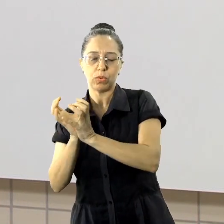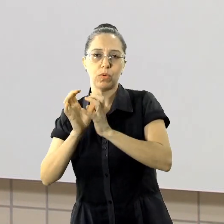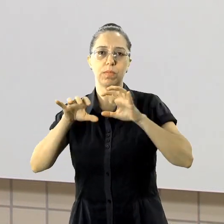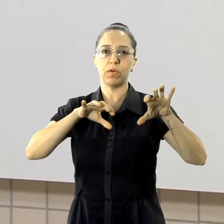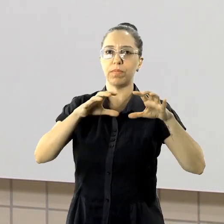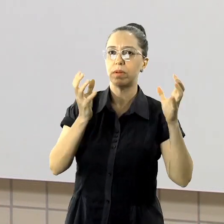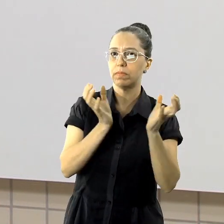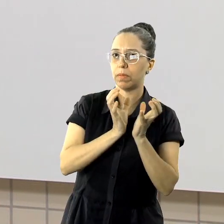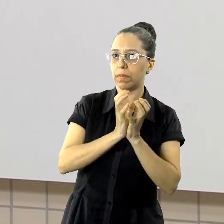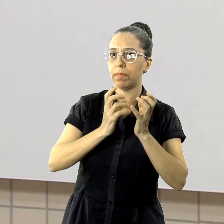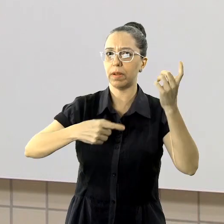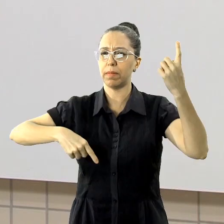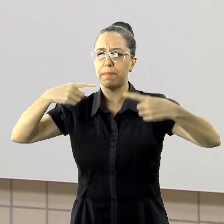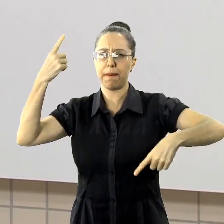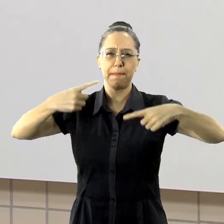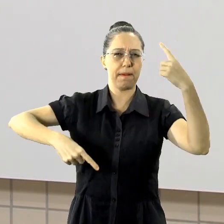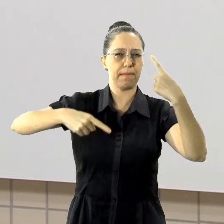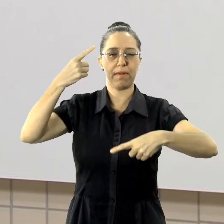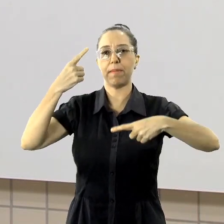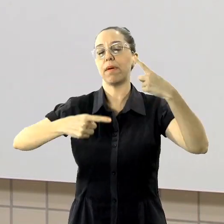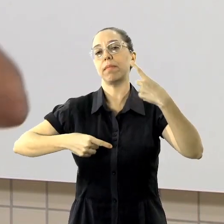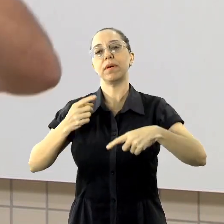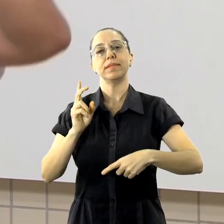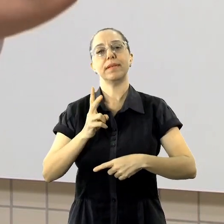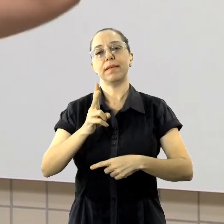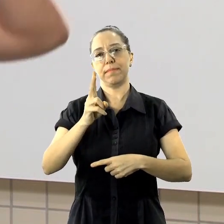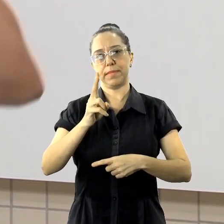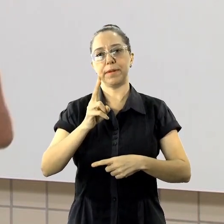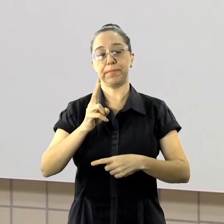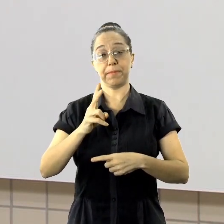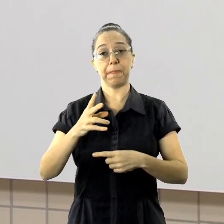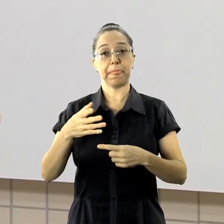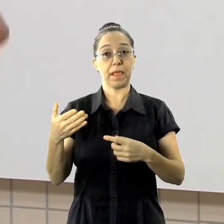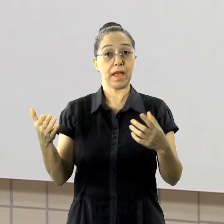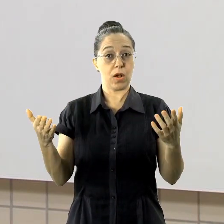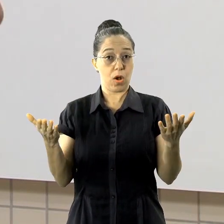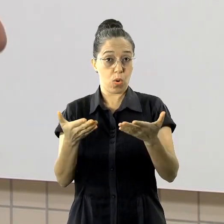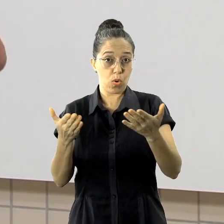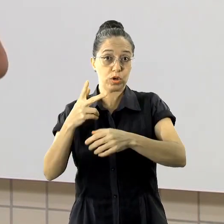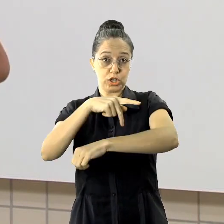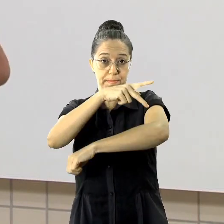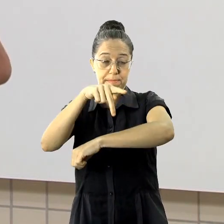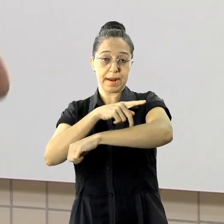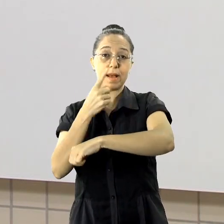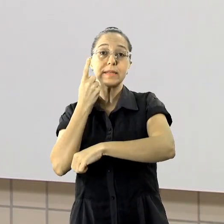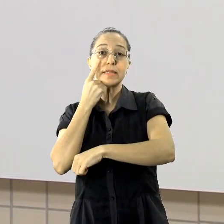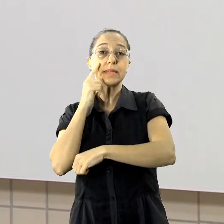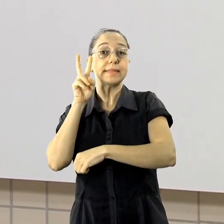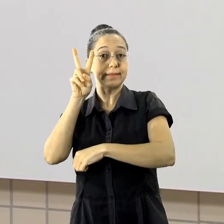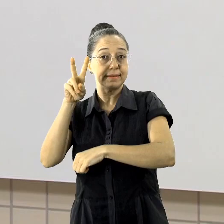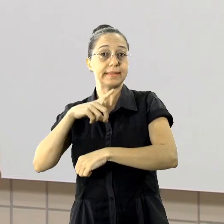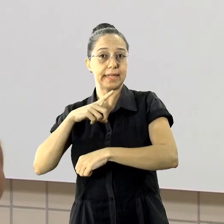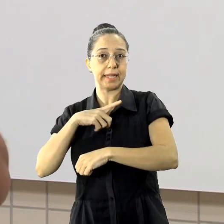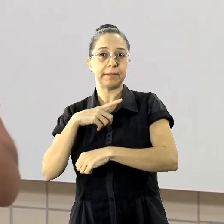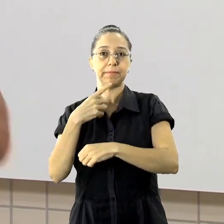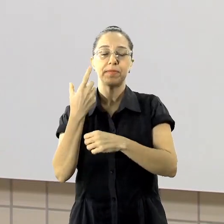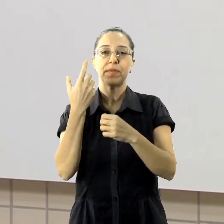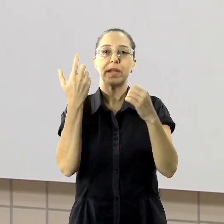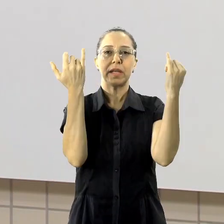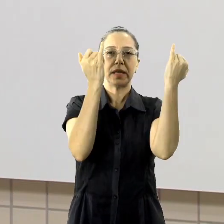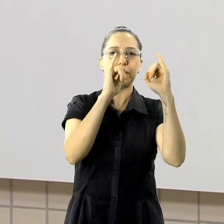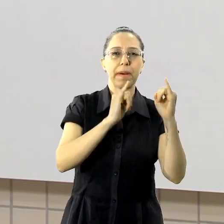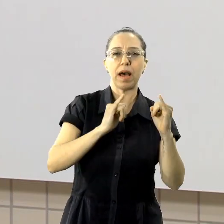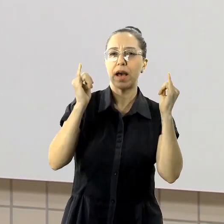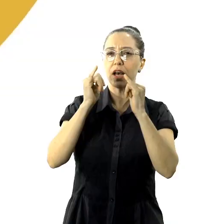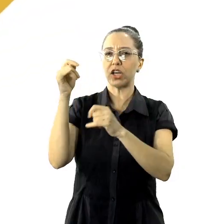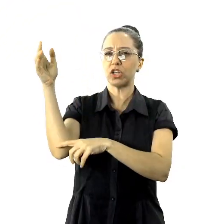Eu quero que vocês se recordem de mais um monumento que nós temos aqui na nossa praça, ali na Praça dos Girassóis, aquelas várias estátuas